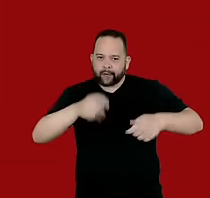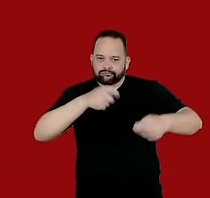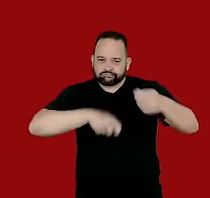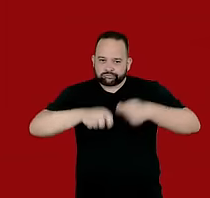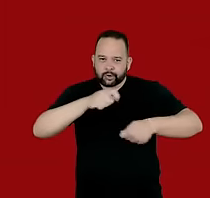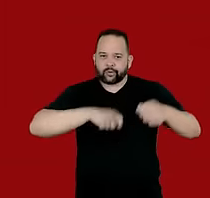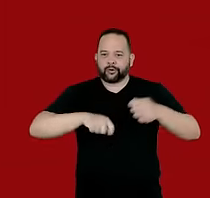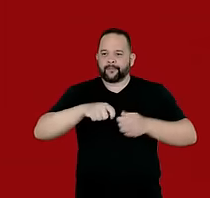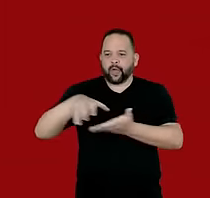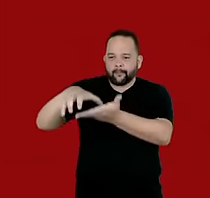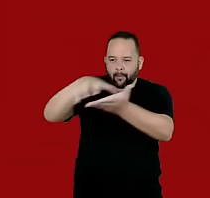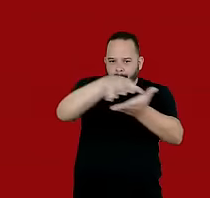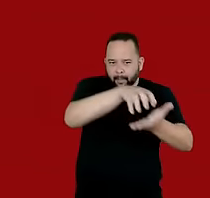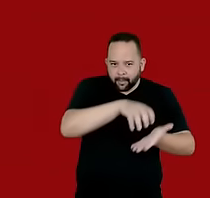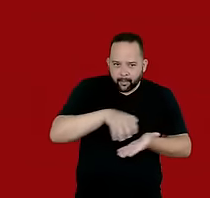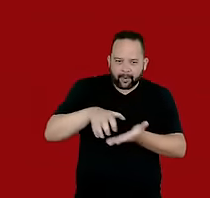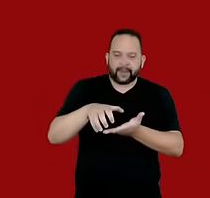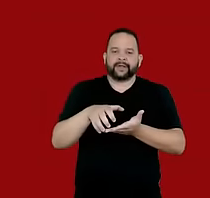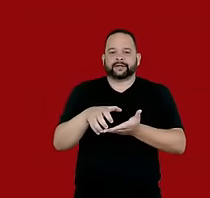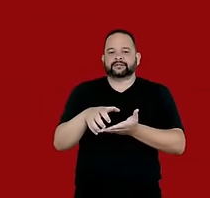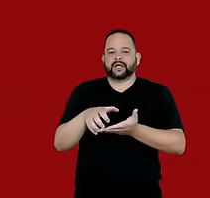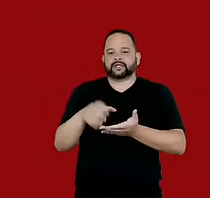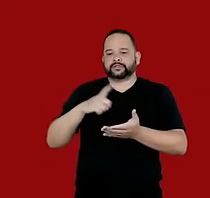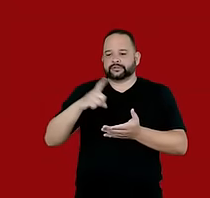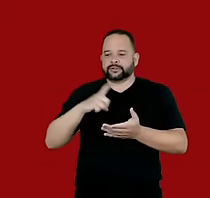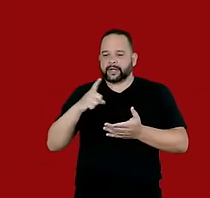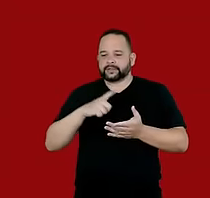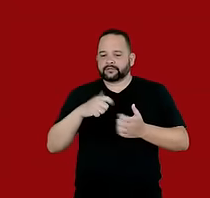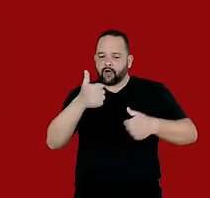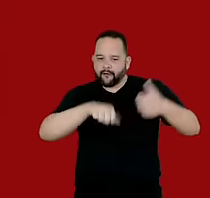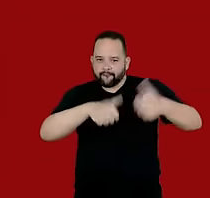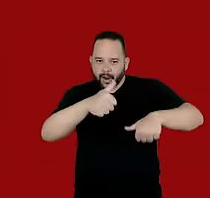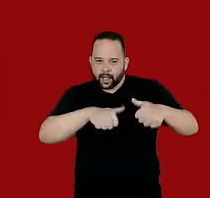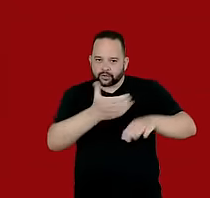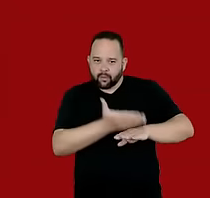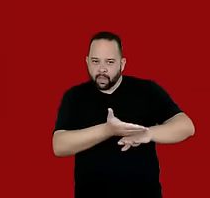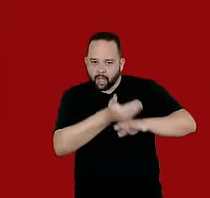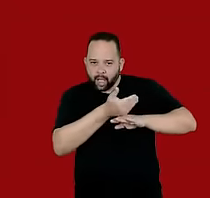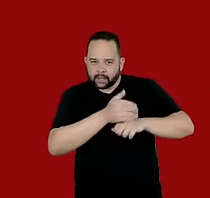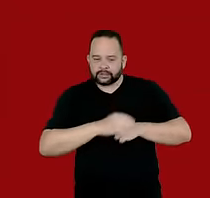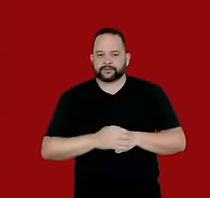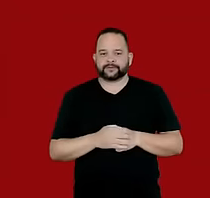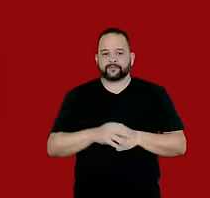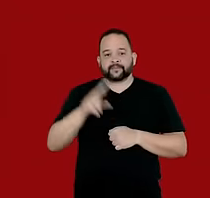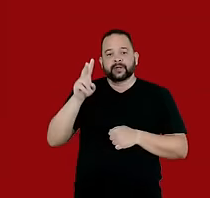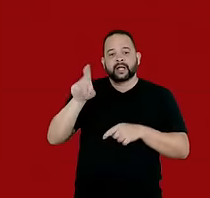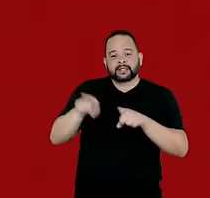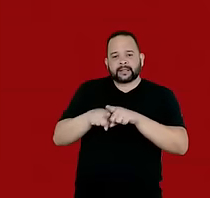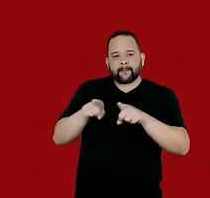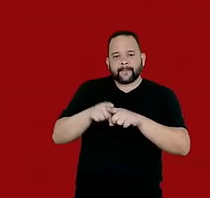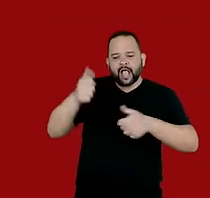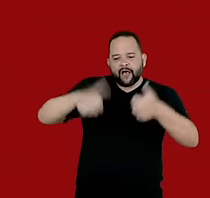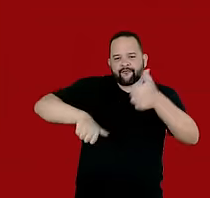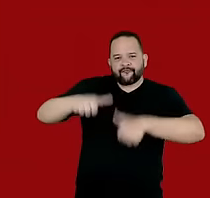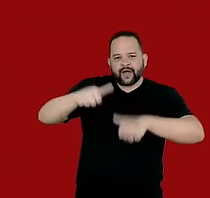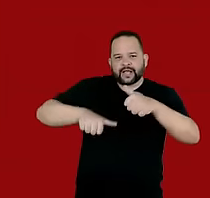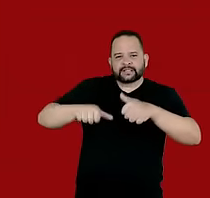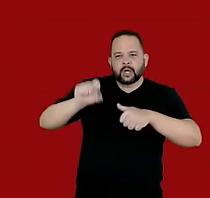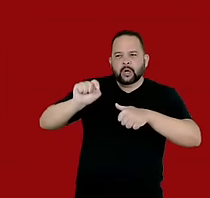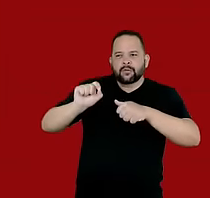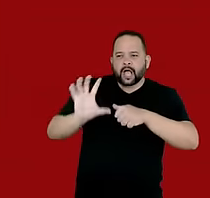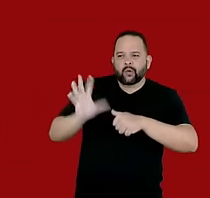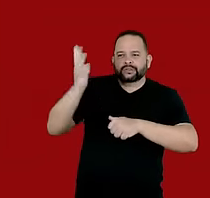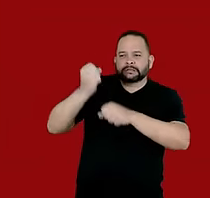pra gente e gera essas previsões análise histórica que que aconteceu em momentos como esse na história